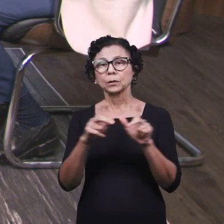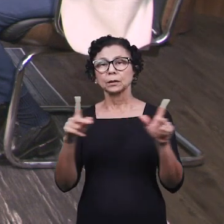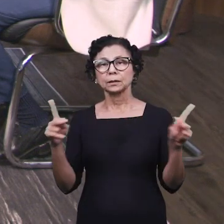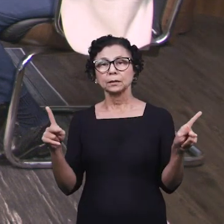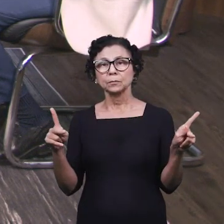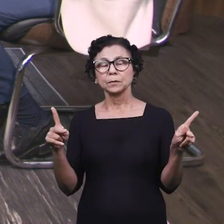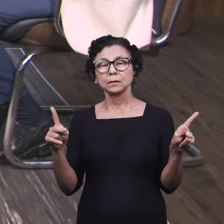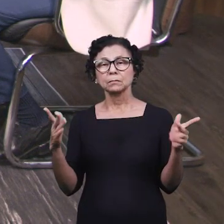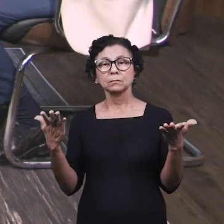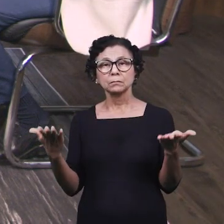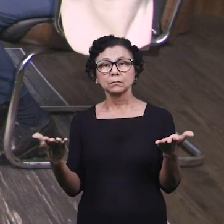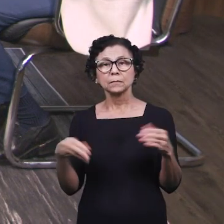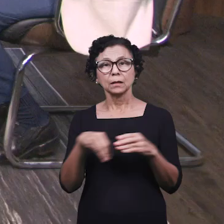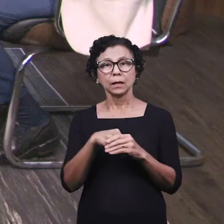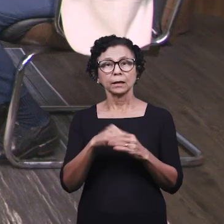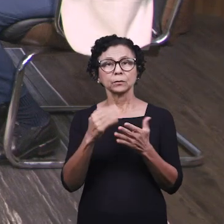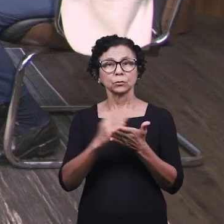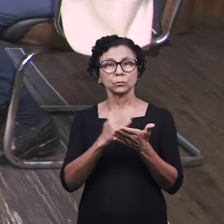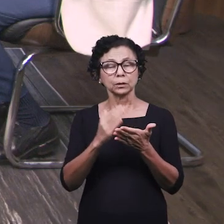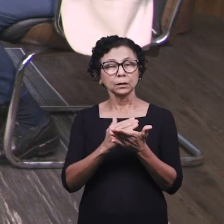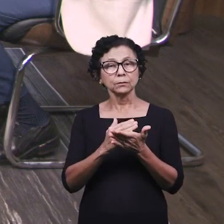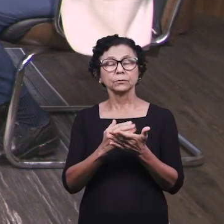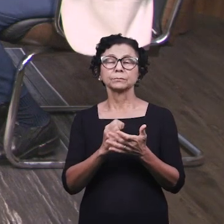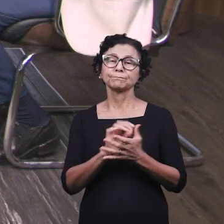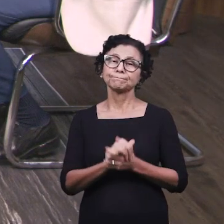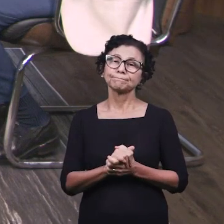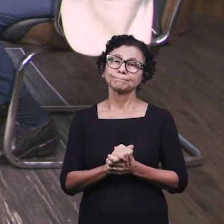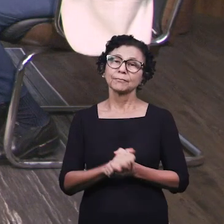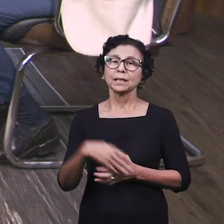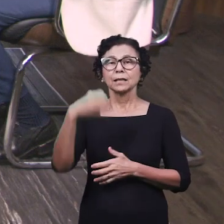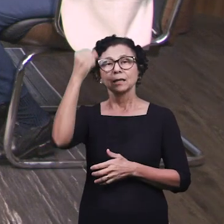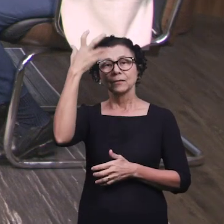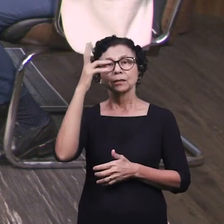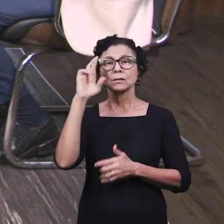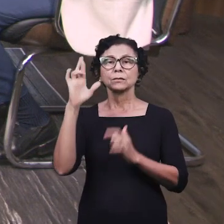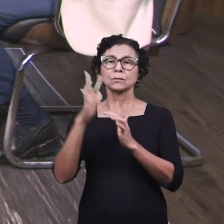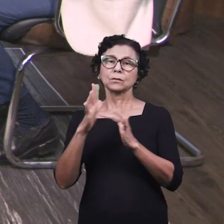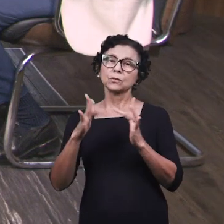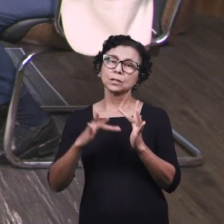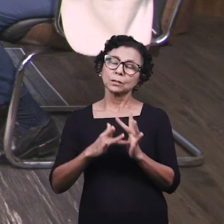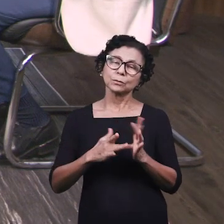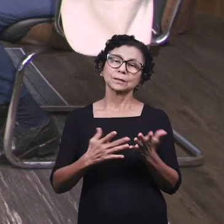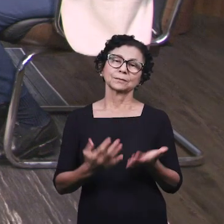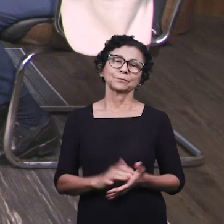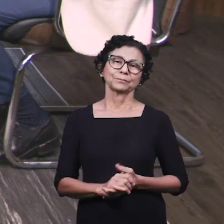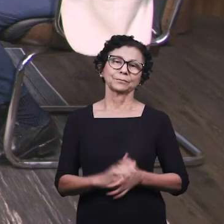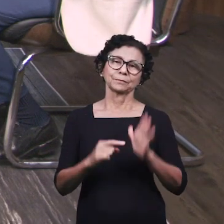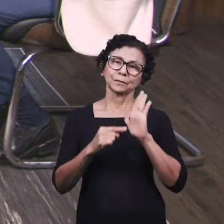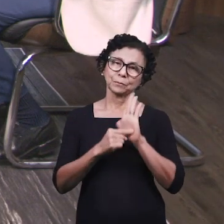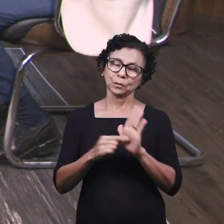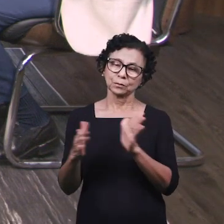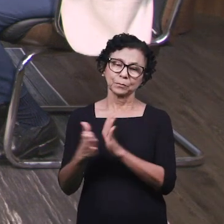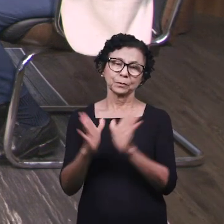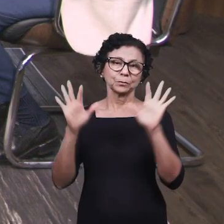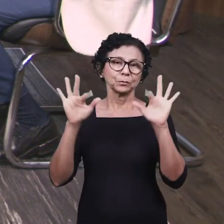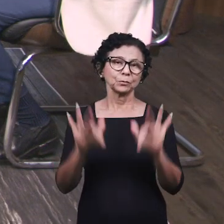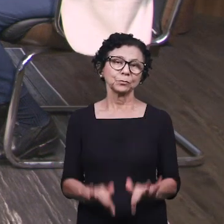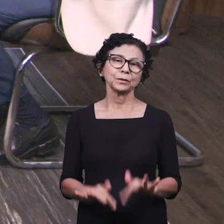revelação de Jesus para a igreja e principalmente um livro que está preocupado em mostrar as coisas do tempo do